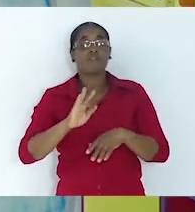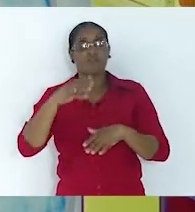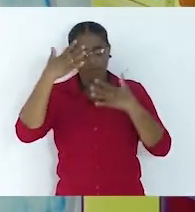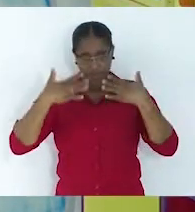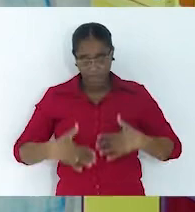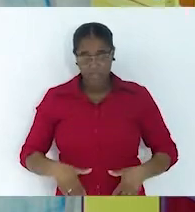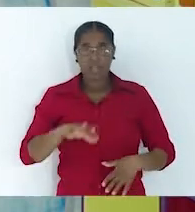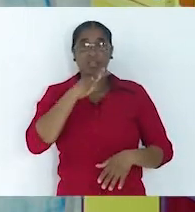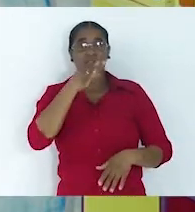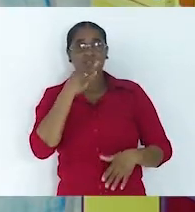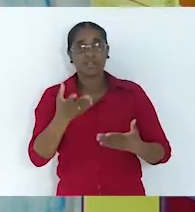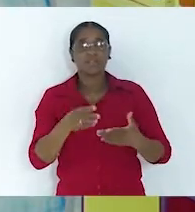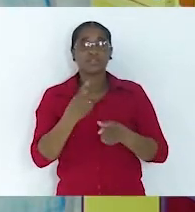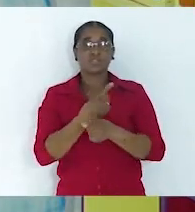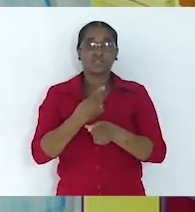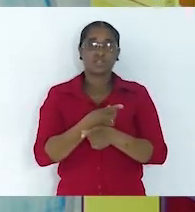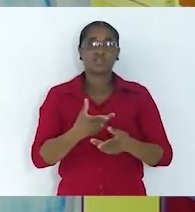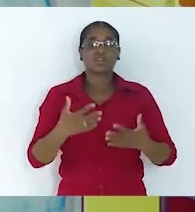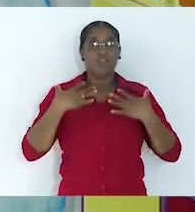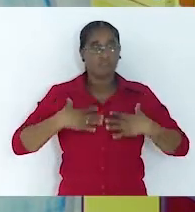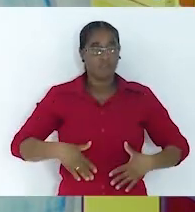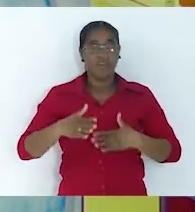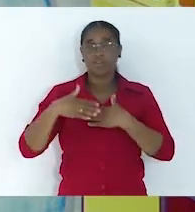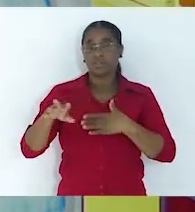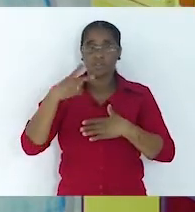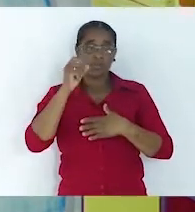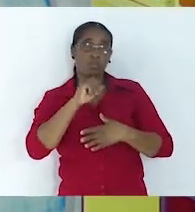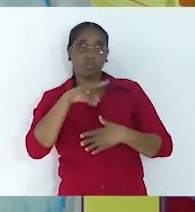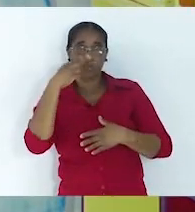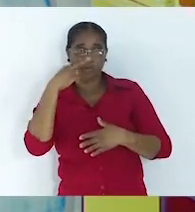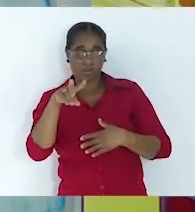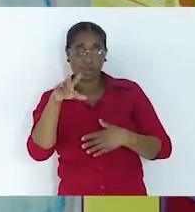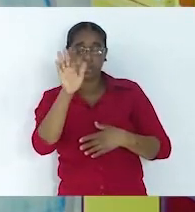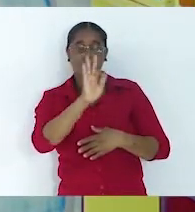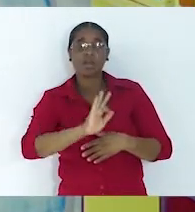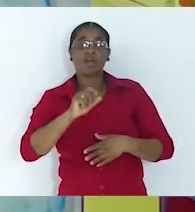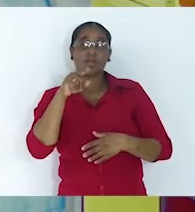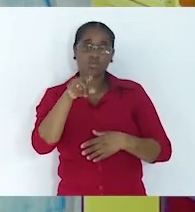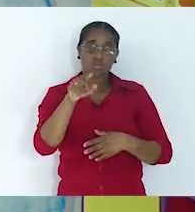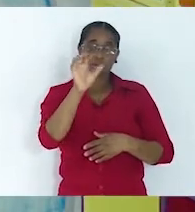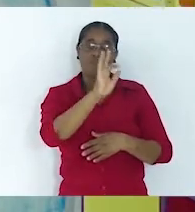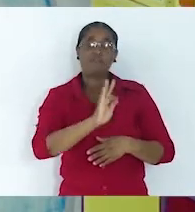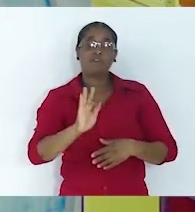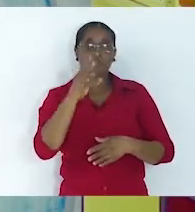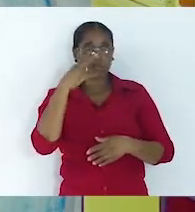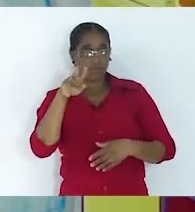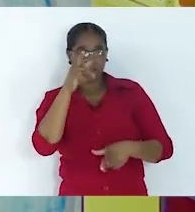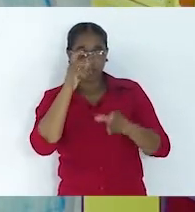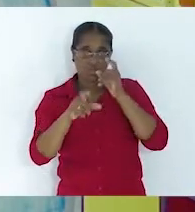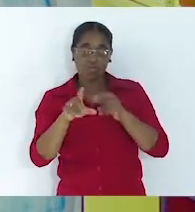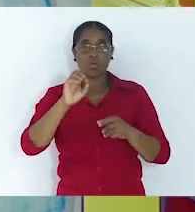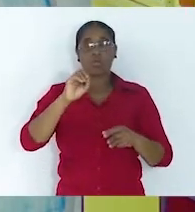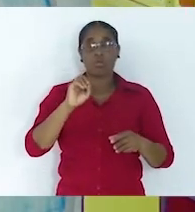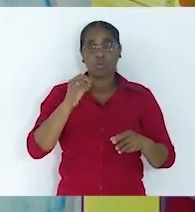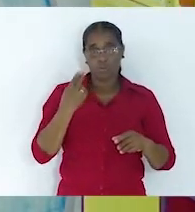é dizer as características externas, visíveis à tua forma de ver a pessoa, também é dita